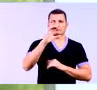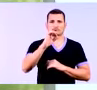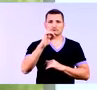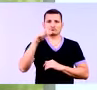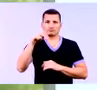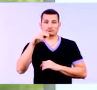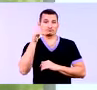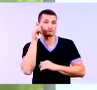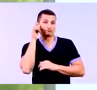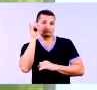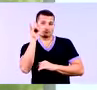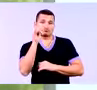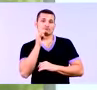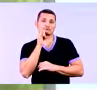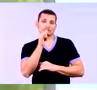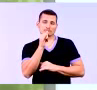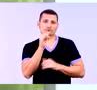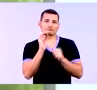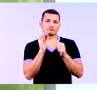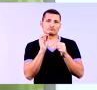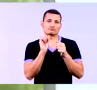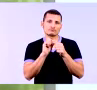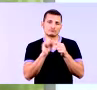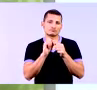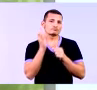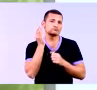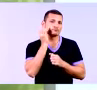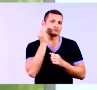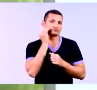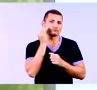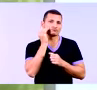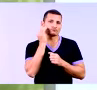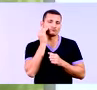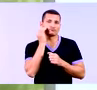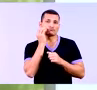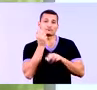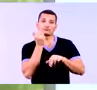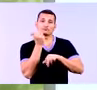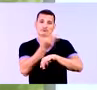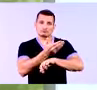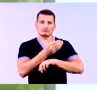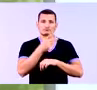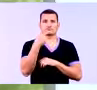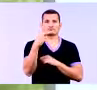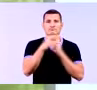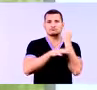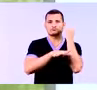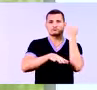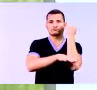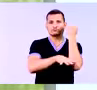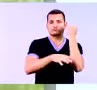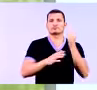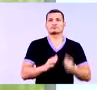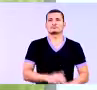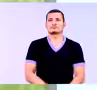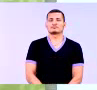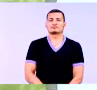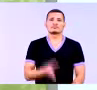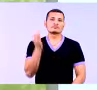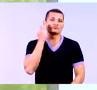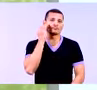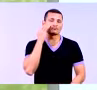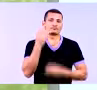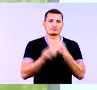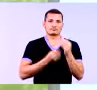que ele faça uma consulta externa aos seus servidores. Bom, vamos ver como é a